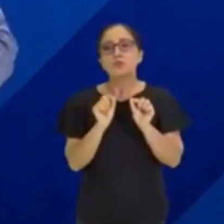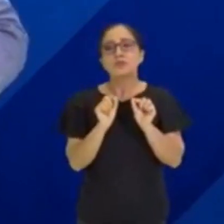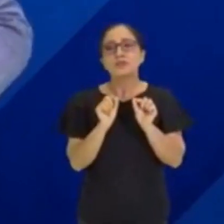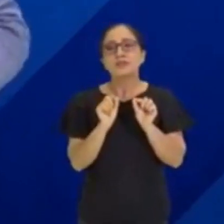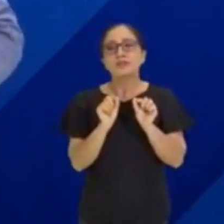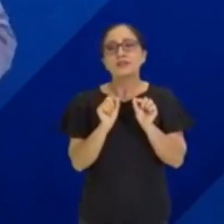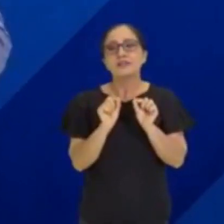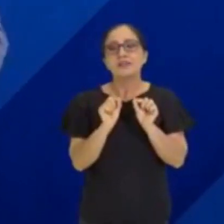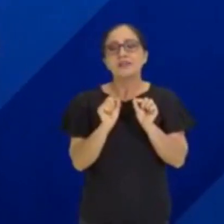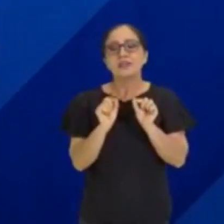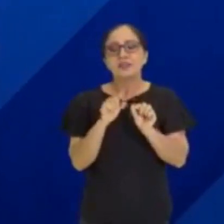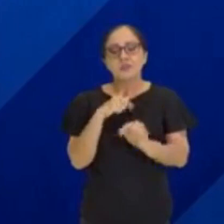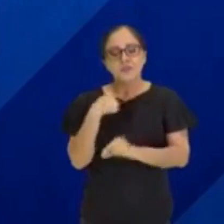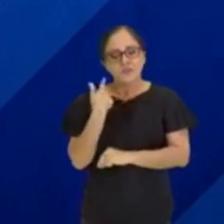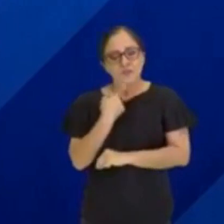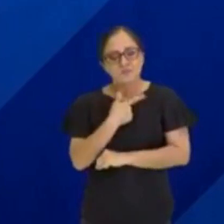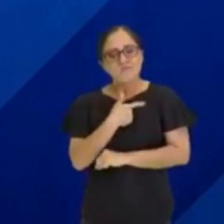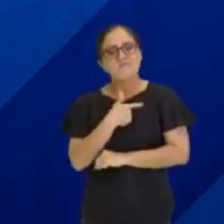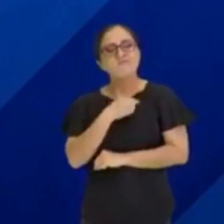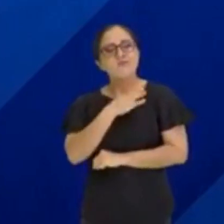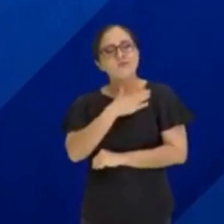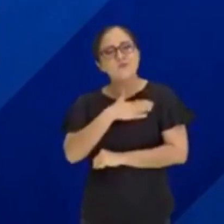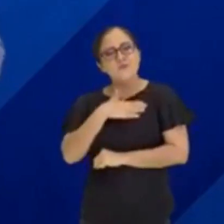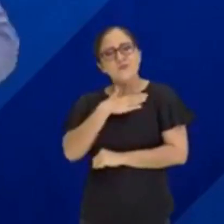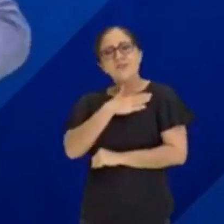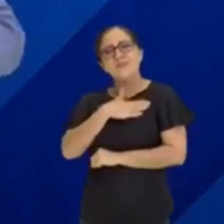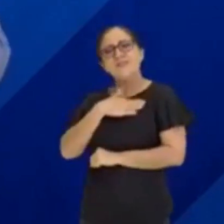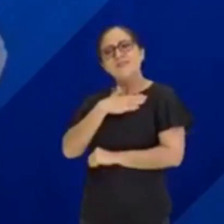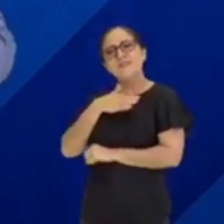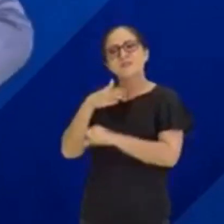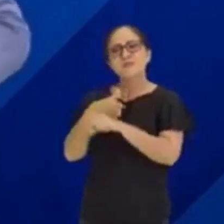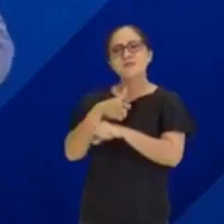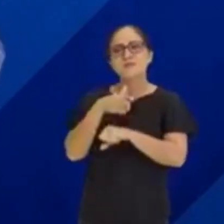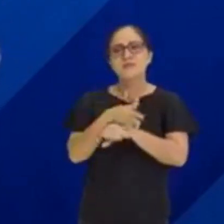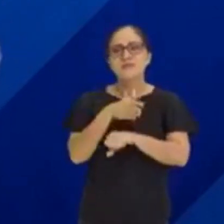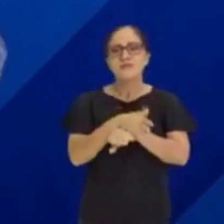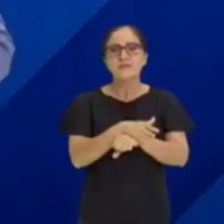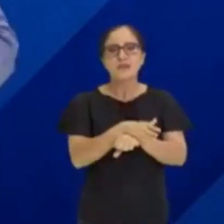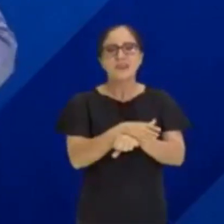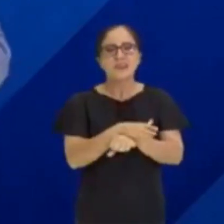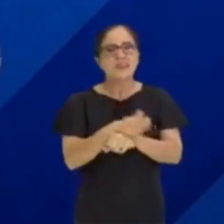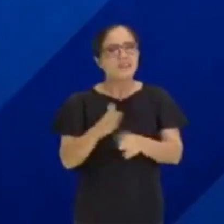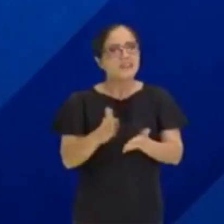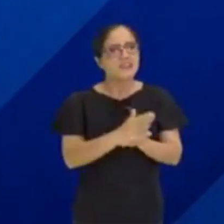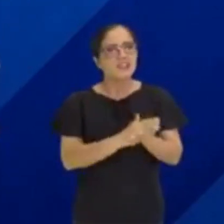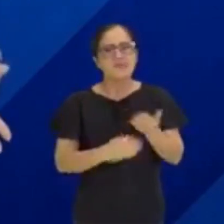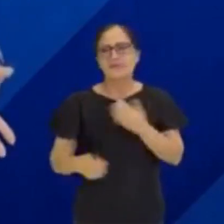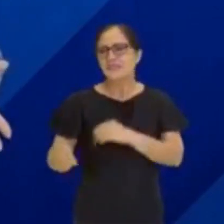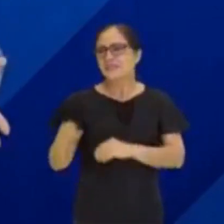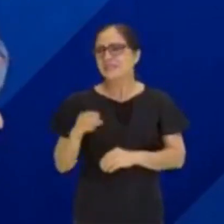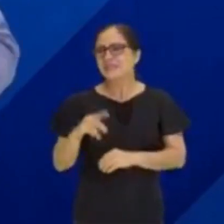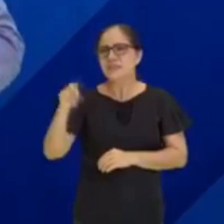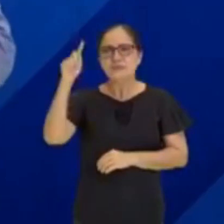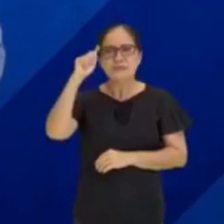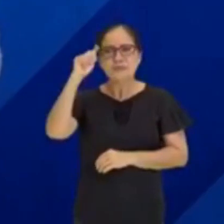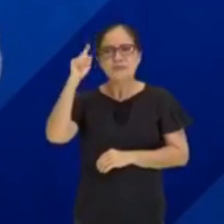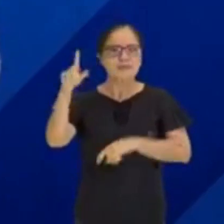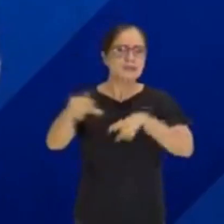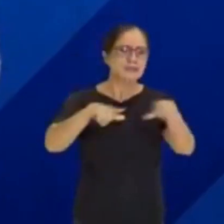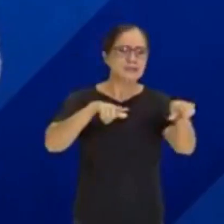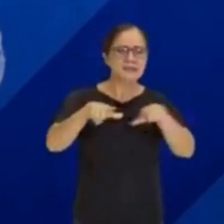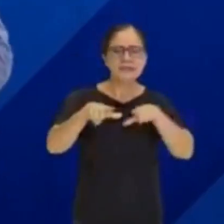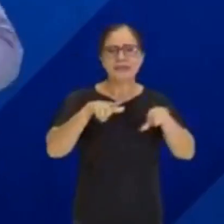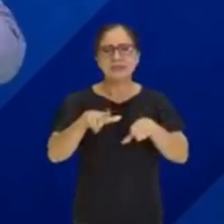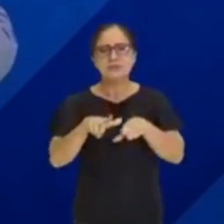coisa da qual nós gostamos muito. Às vezes nós estamos tão agitados numa correria só, né? E nós